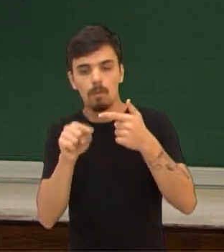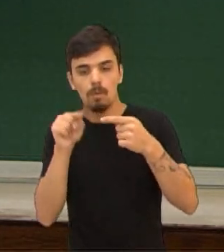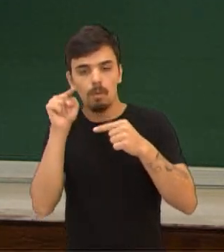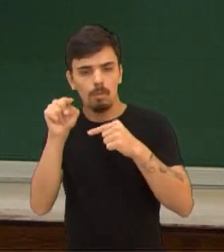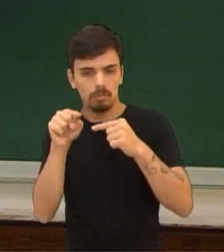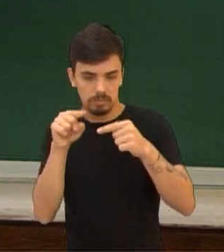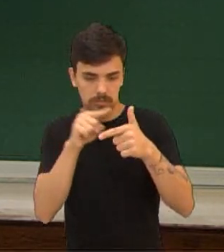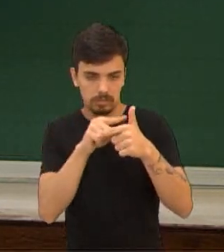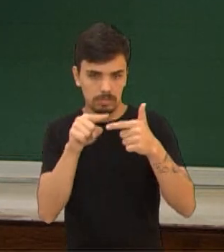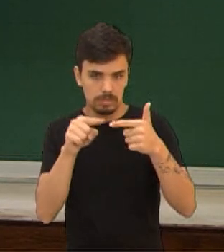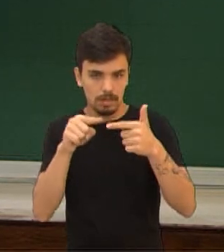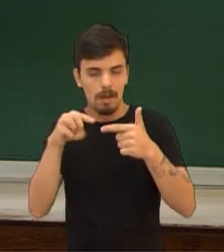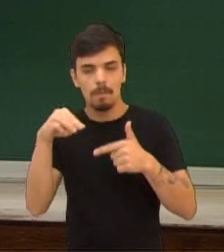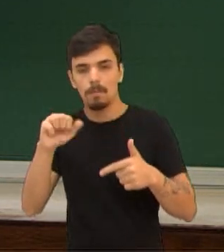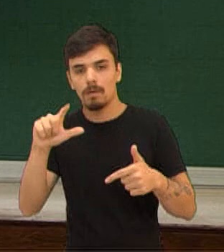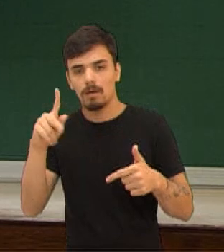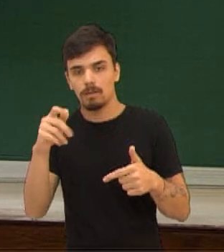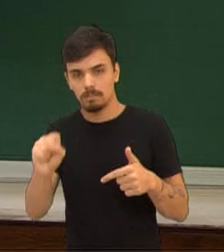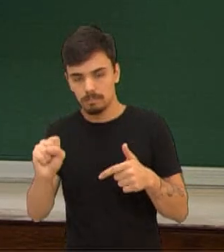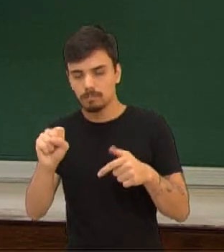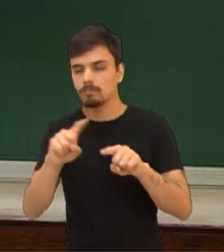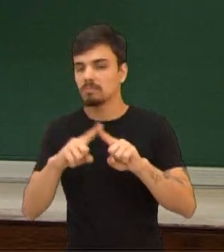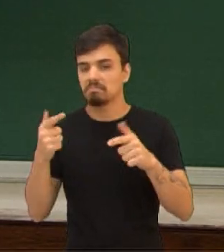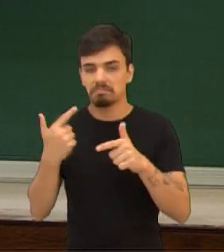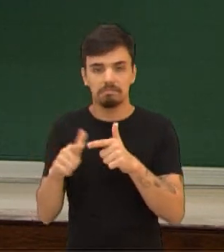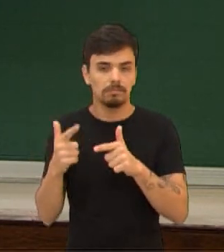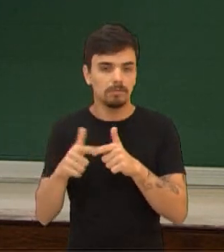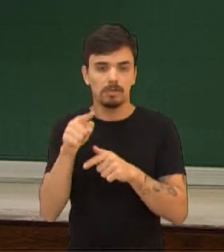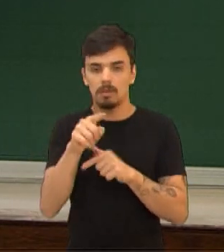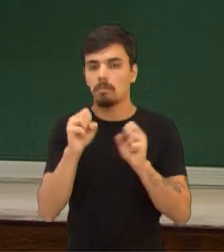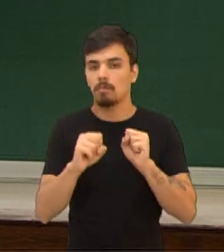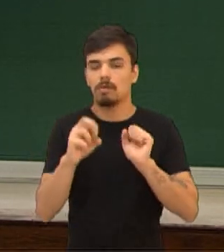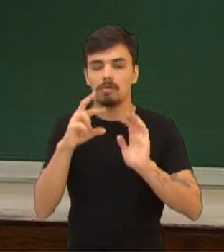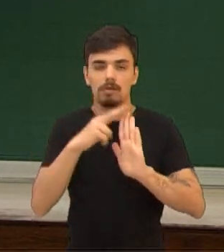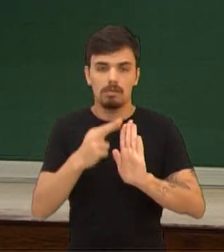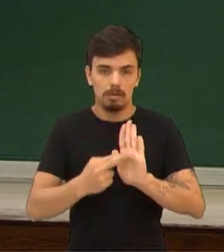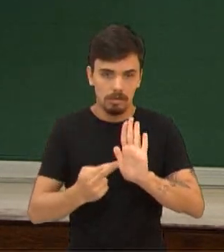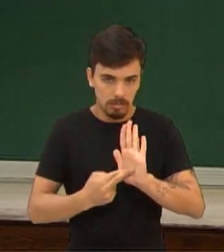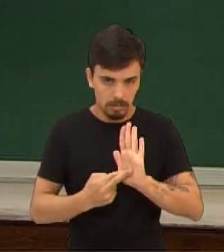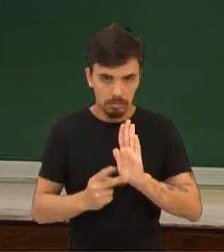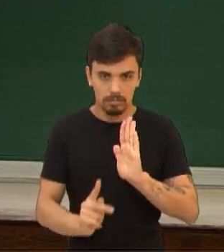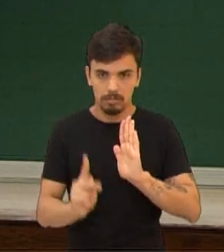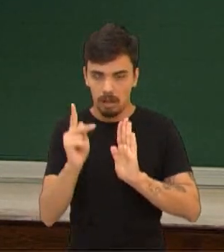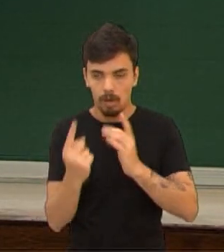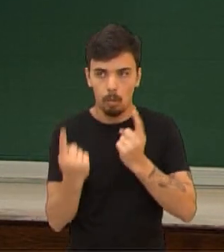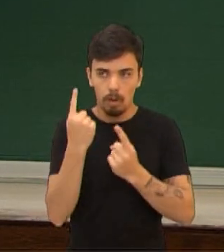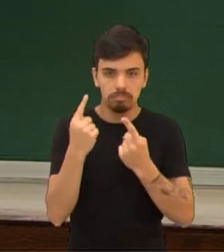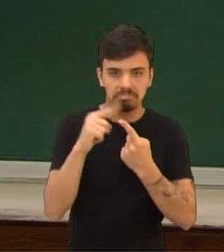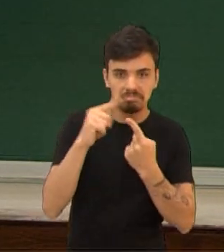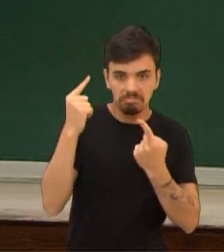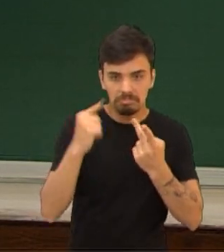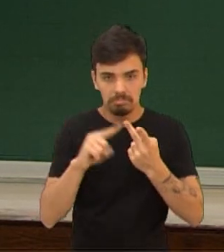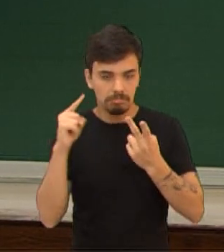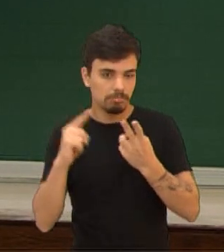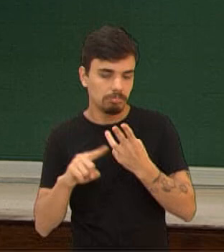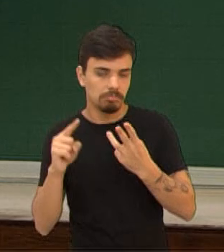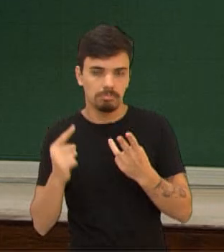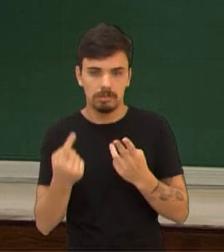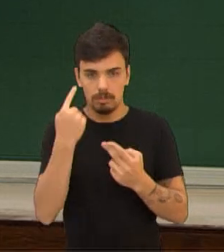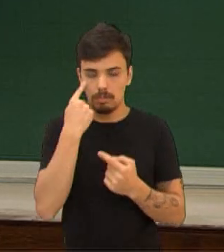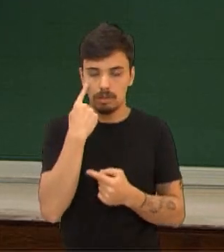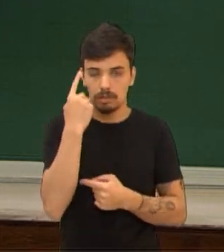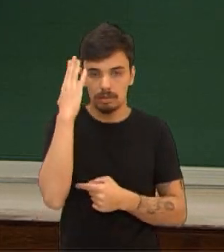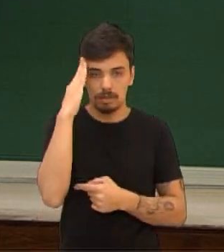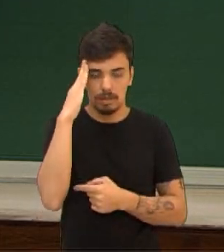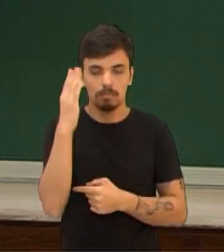malhas, normalmente. Mas não tem problema, você pode falar regras de Kirchhoff, não precisa identificar qual que é a primeira, qual que é a segunda. Uma é a regra dos pontos,